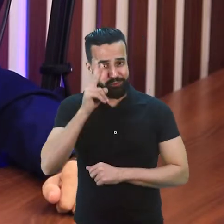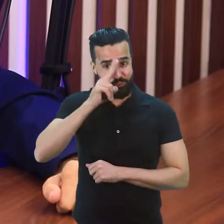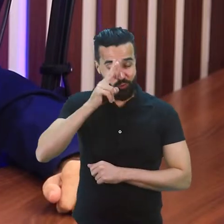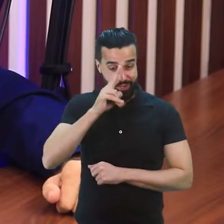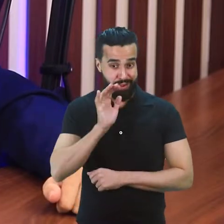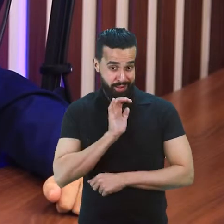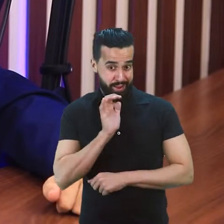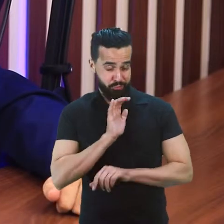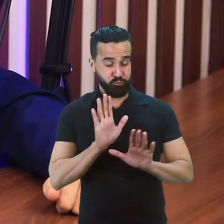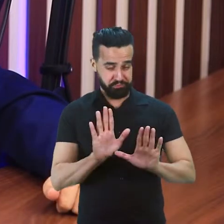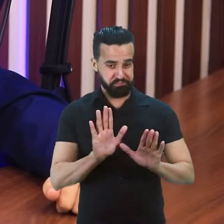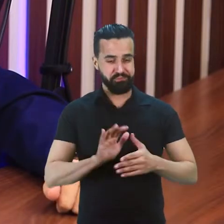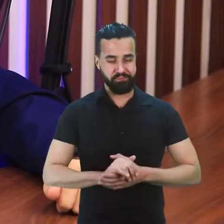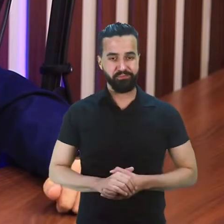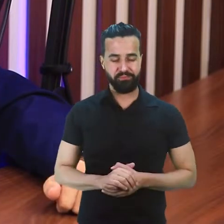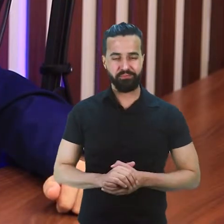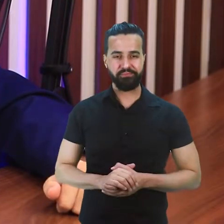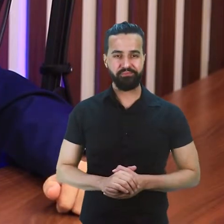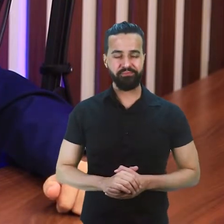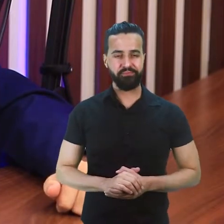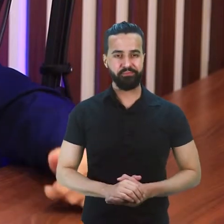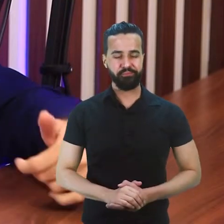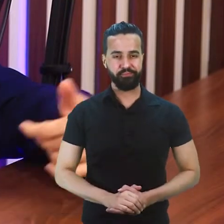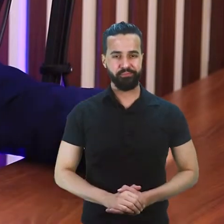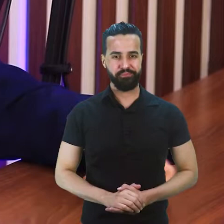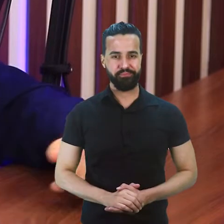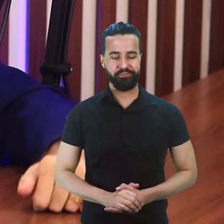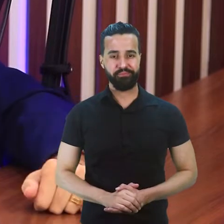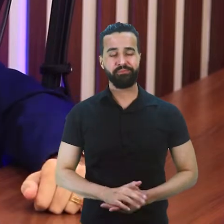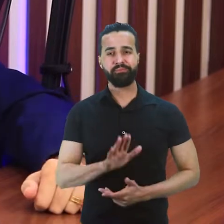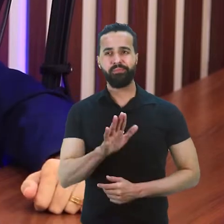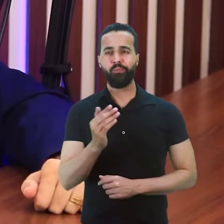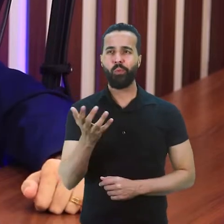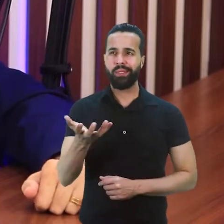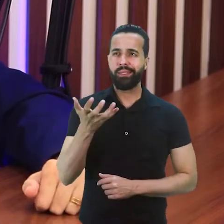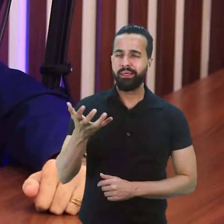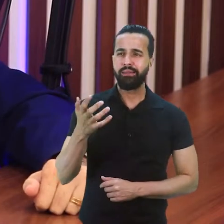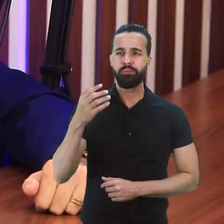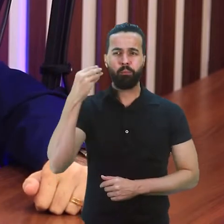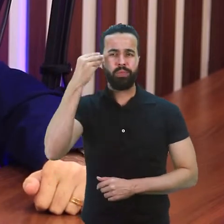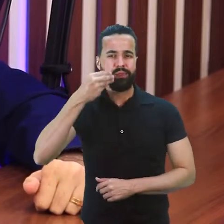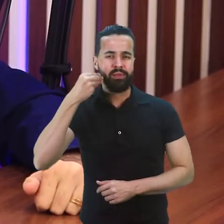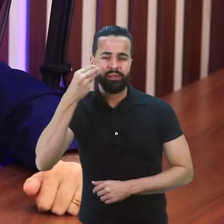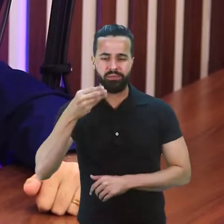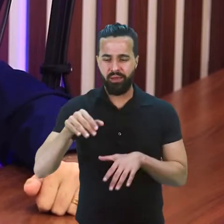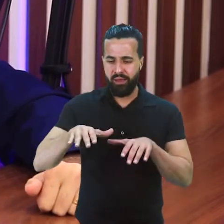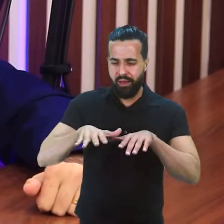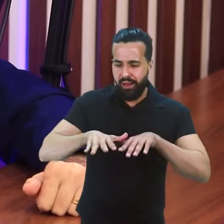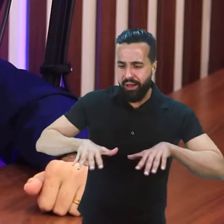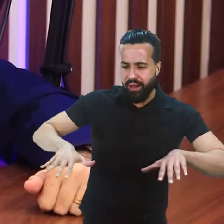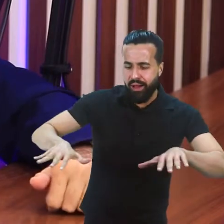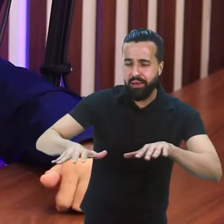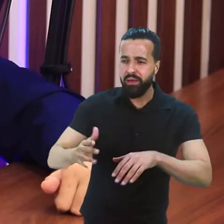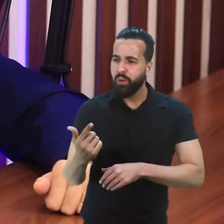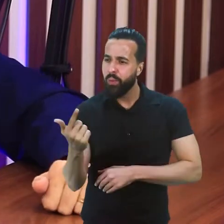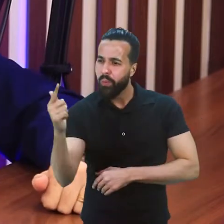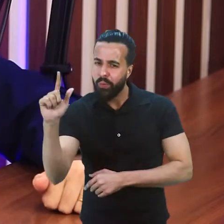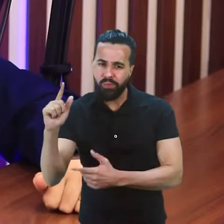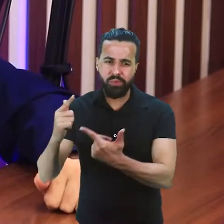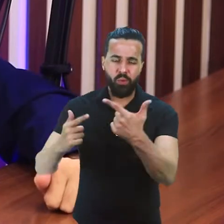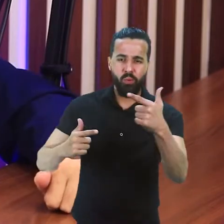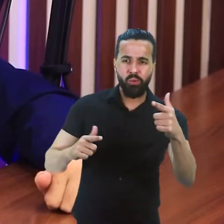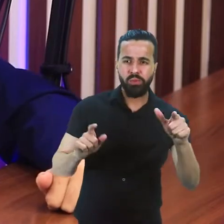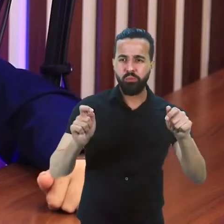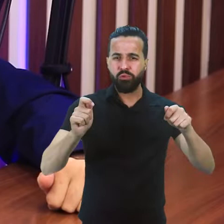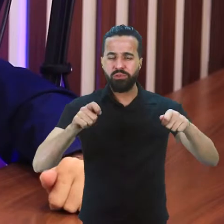vontade. Eu estava querendo, né, uma experiência em outras áreas e tal, né, até para mim adquirindo realmente experiência e definir